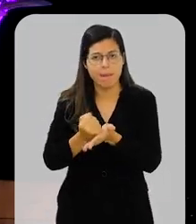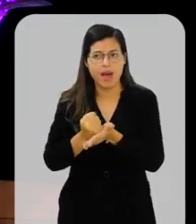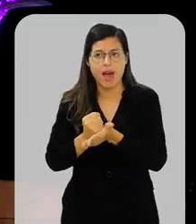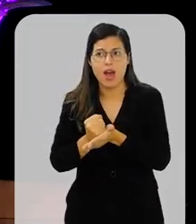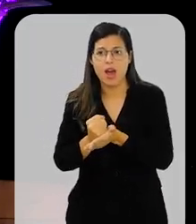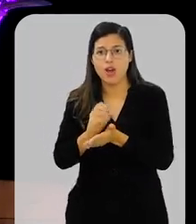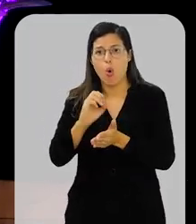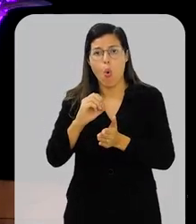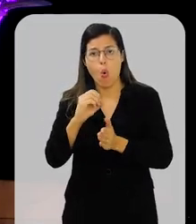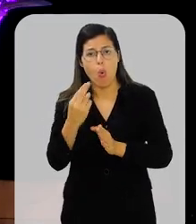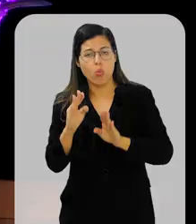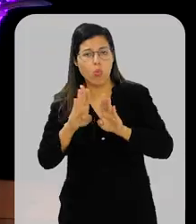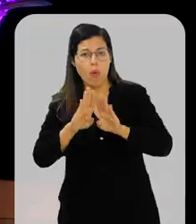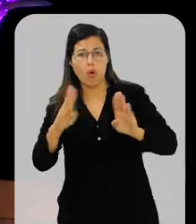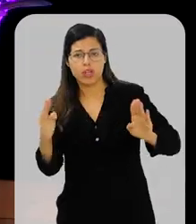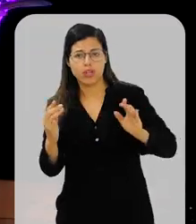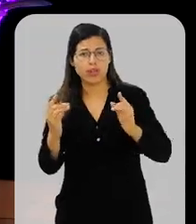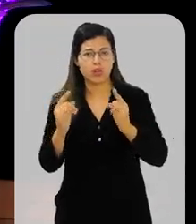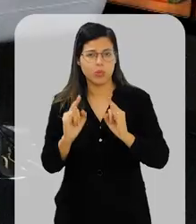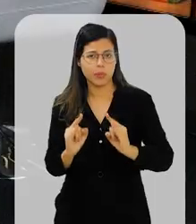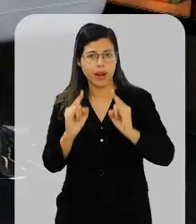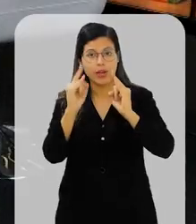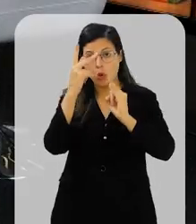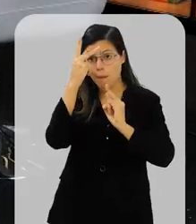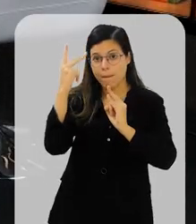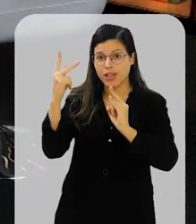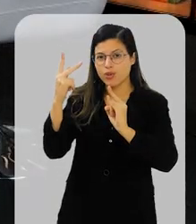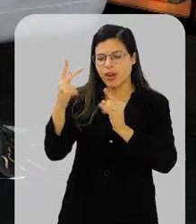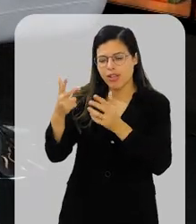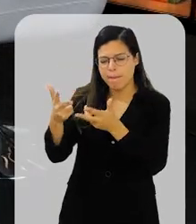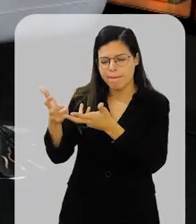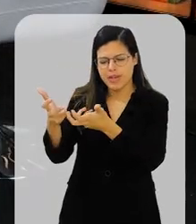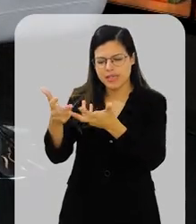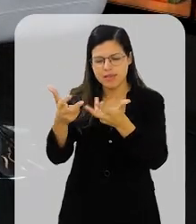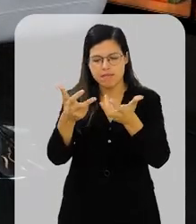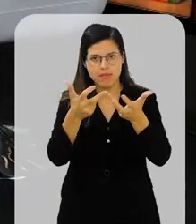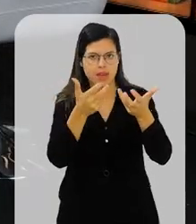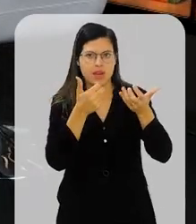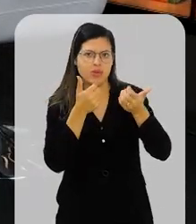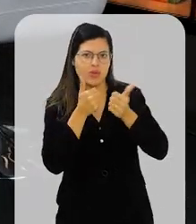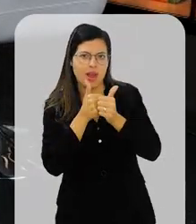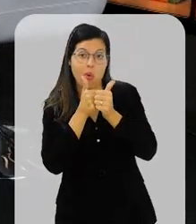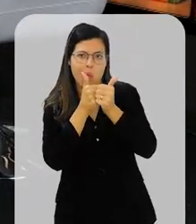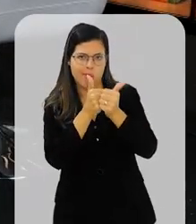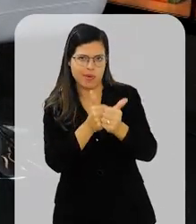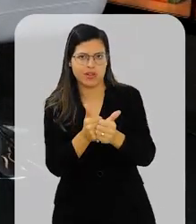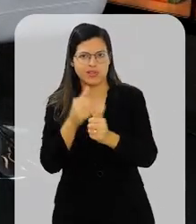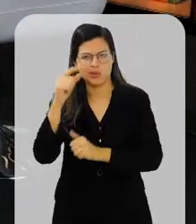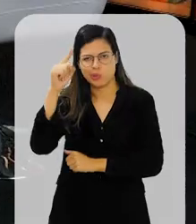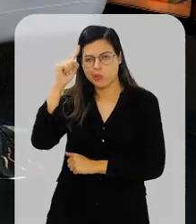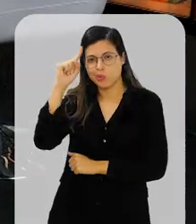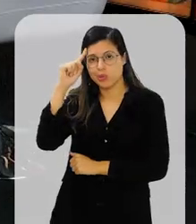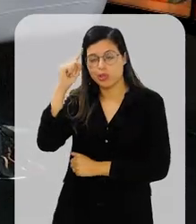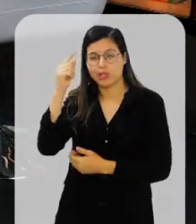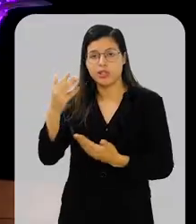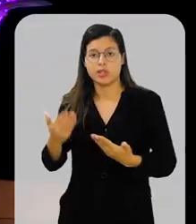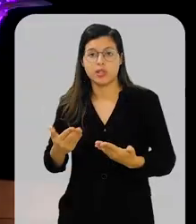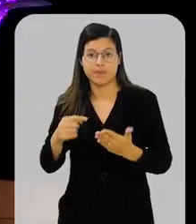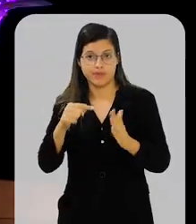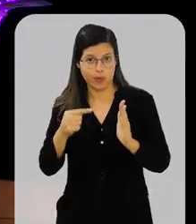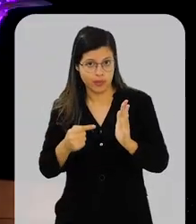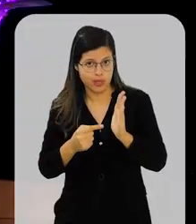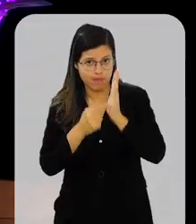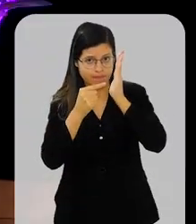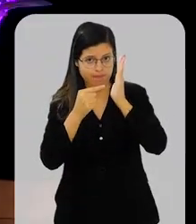vêm do porteiro do prédio. De quem está observando. De quem está observando, de quem está acompanhando o dia a dia dessa pessoa idosa. Então,